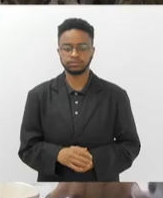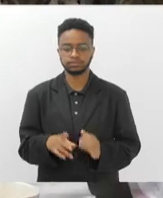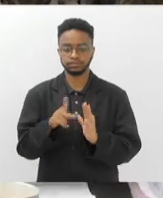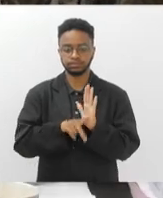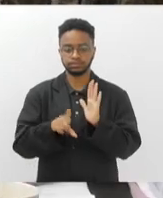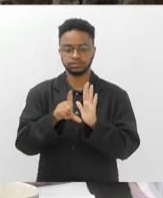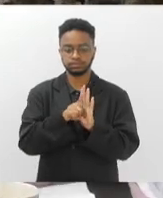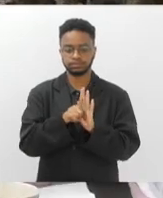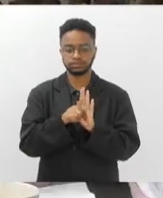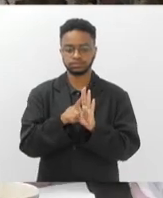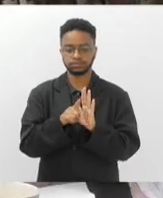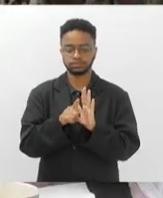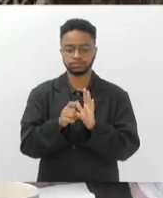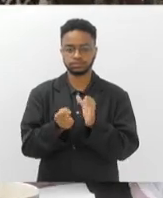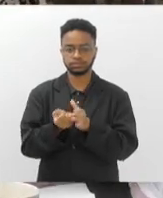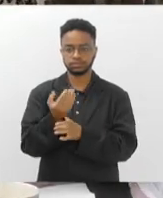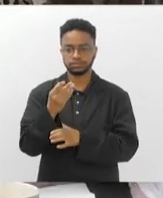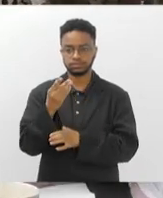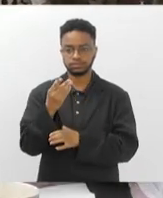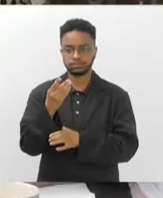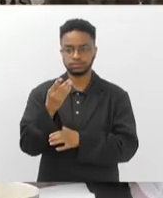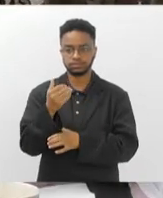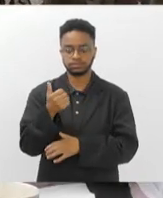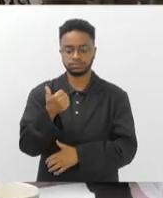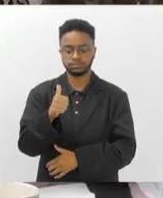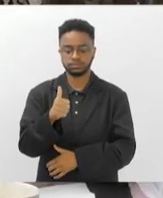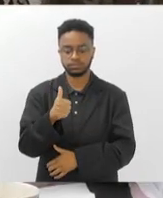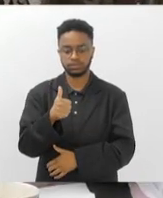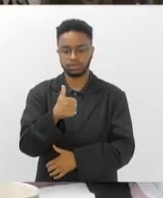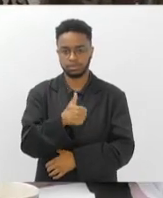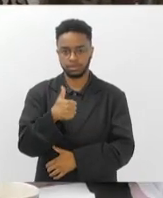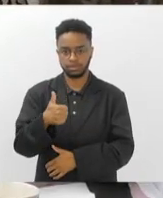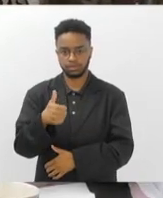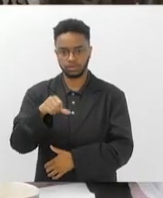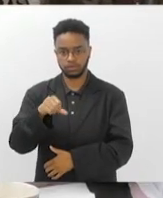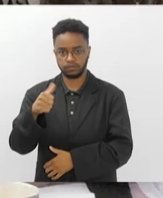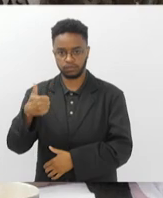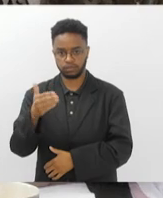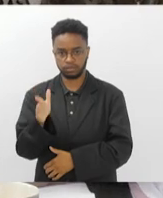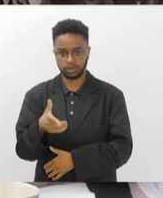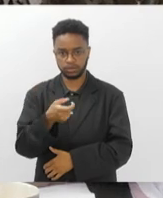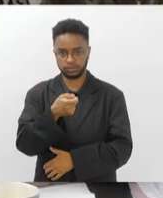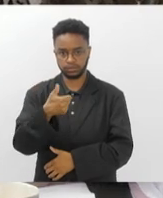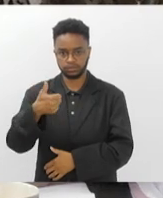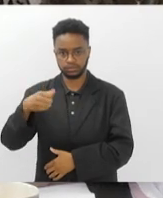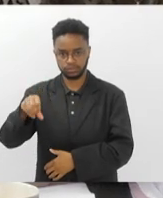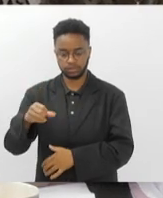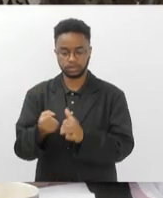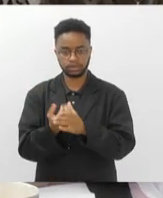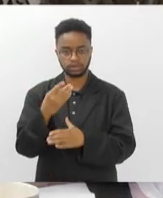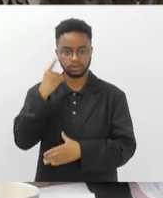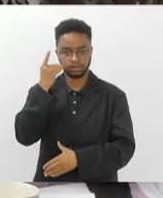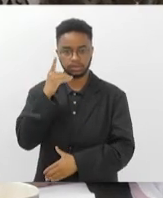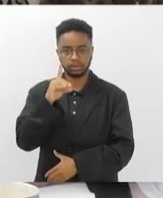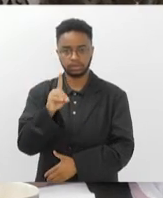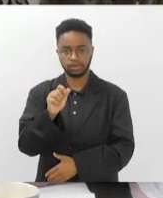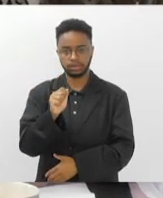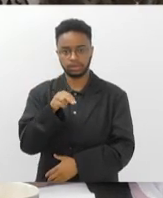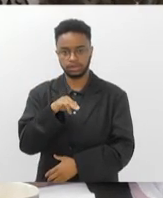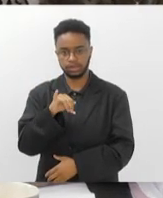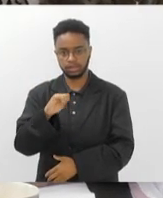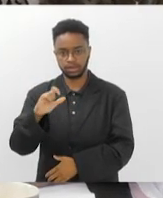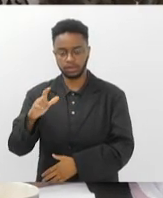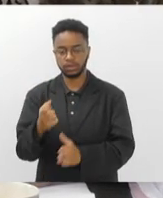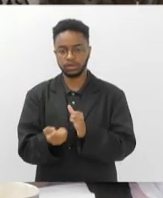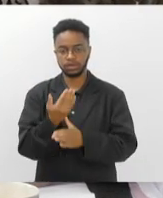Projeto de lei de autoria, é o projeto de lei número 1191 de 2019, de autoria do deputado Daniel Librelon, que cria